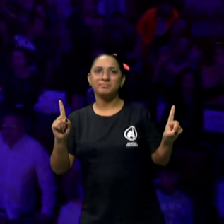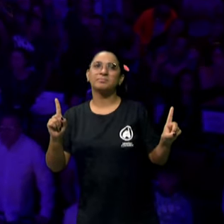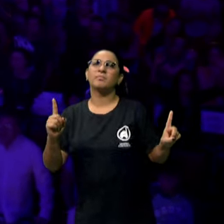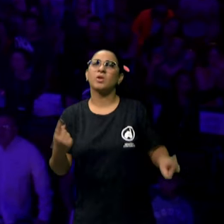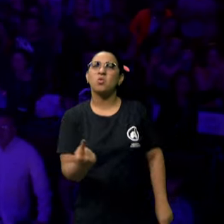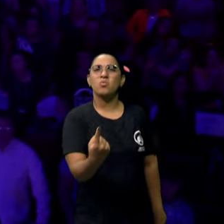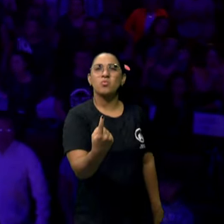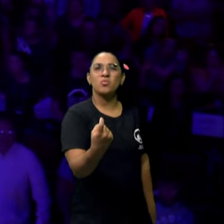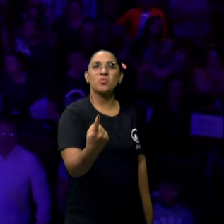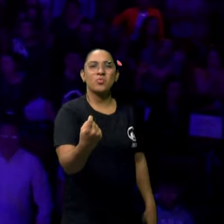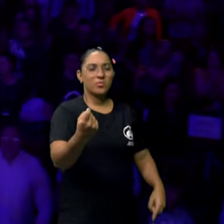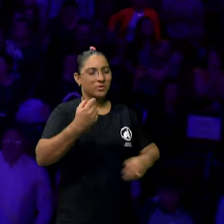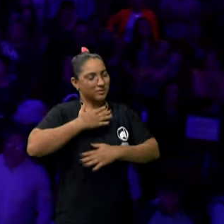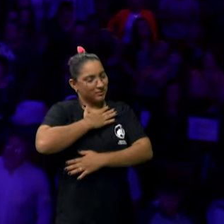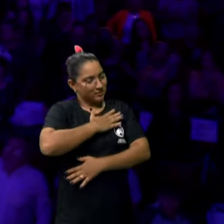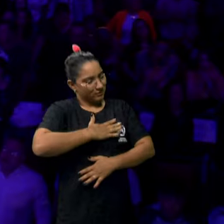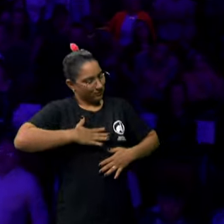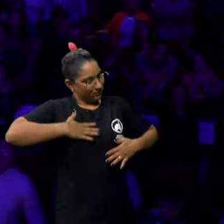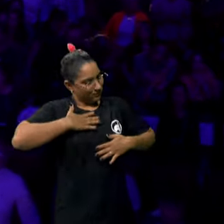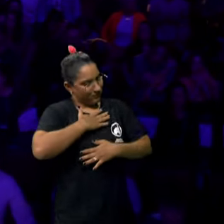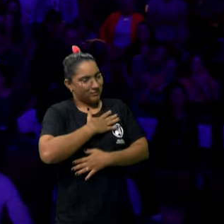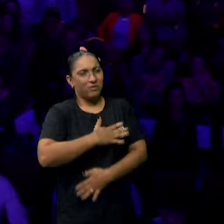só uma coisa